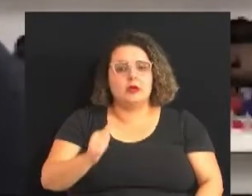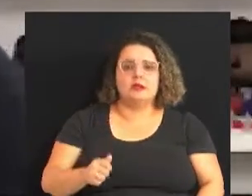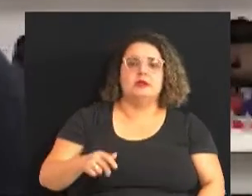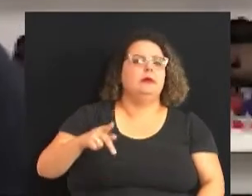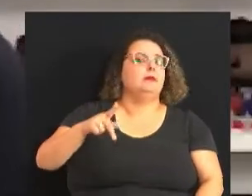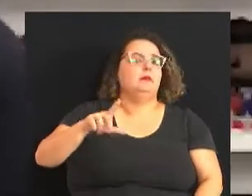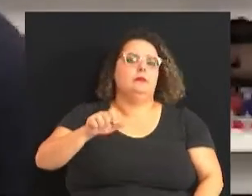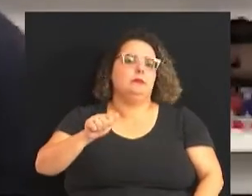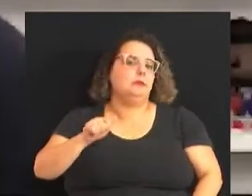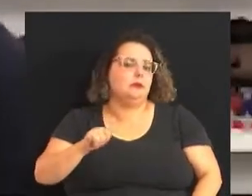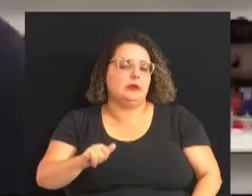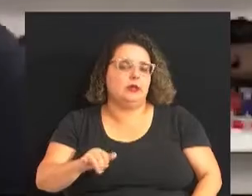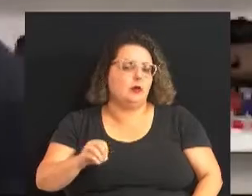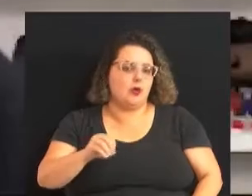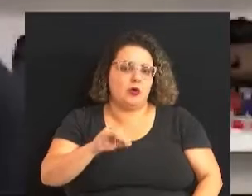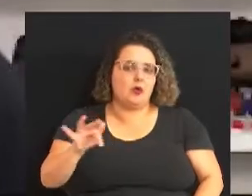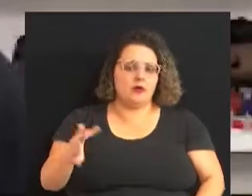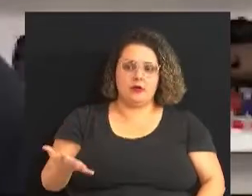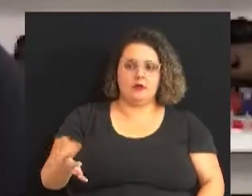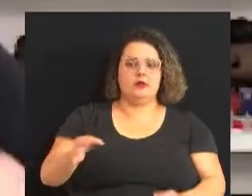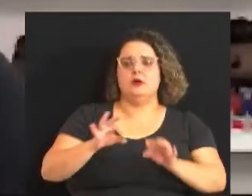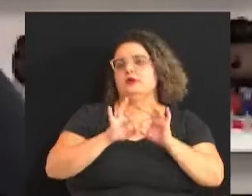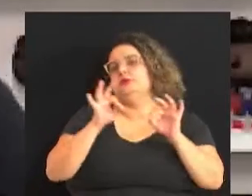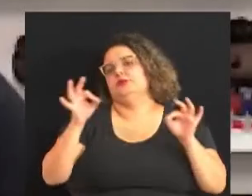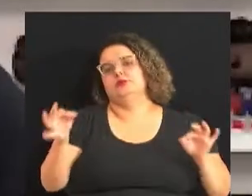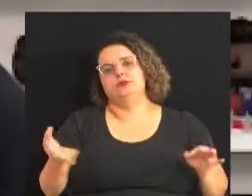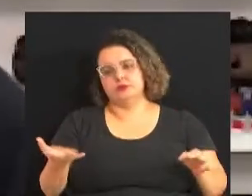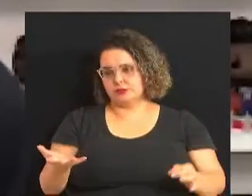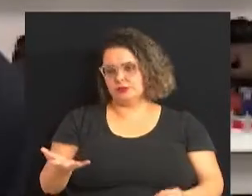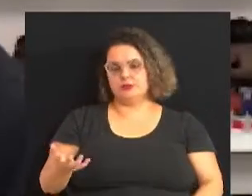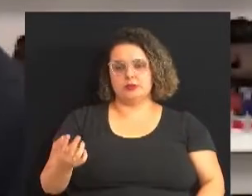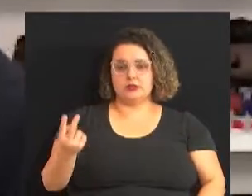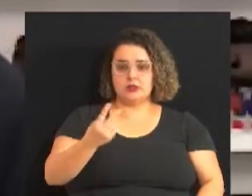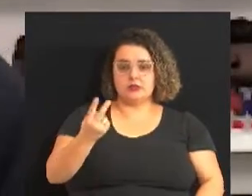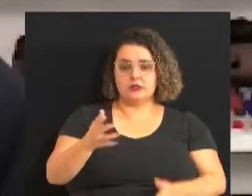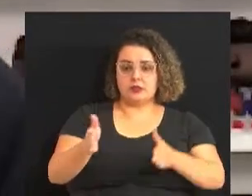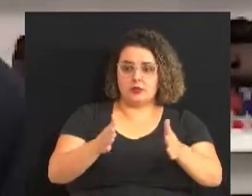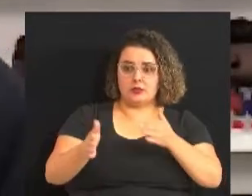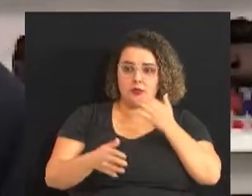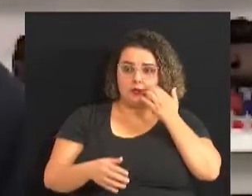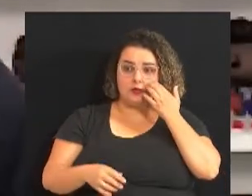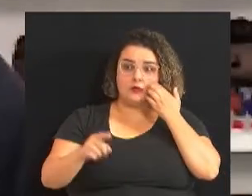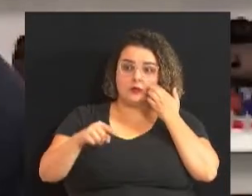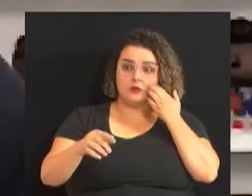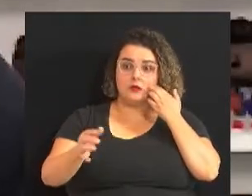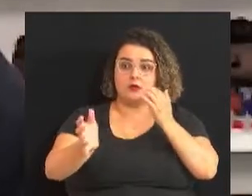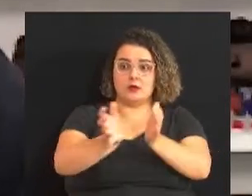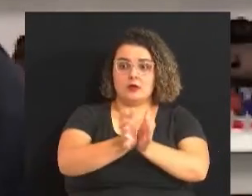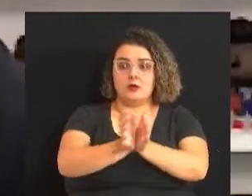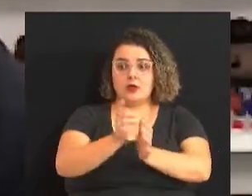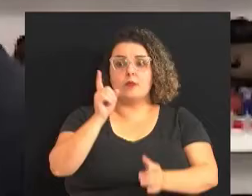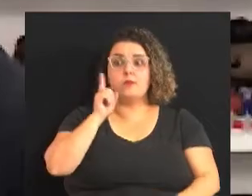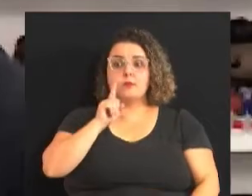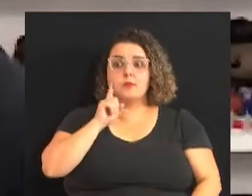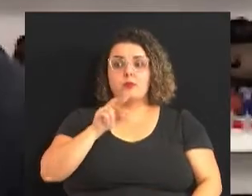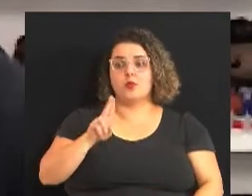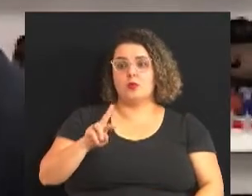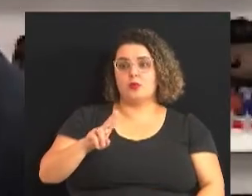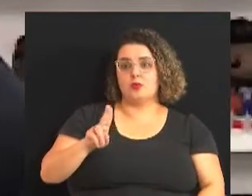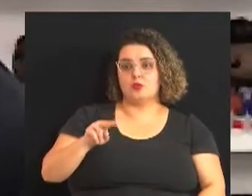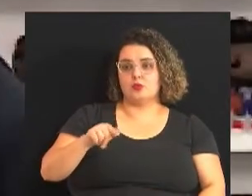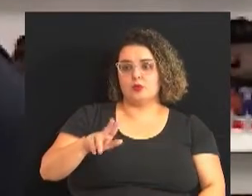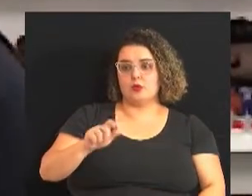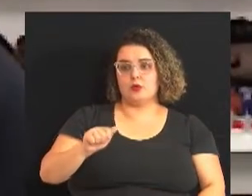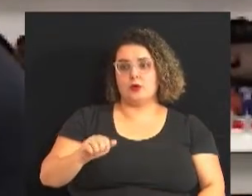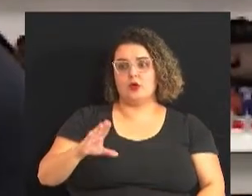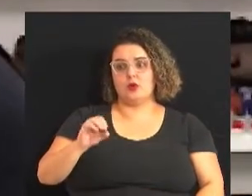aí o distanciamento, como a gente falou, a segunda fase agora, que é um grupo de Brasil, Estados Unidos, Uruguai, Colômbia, México e